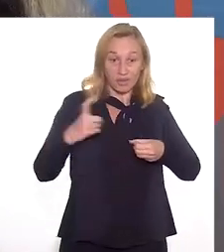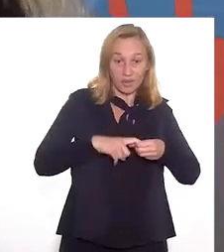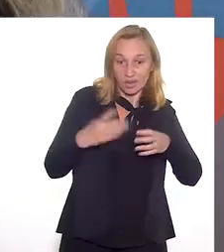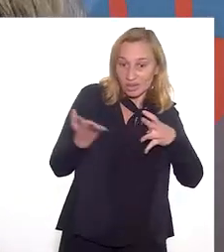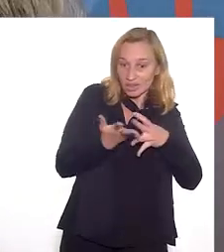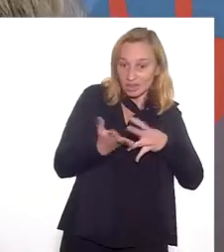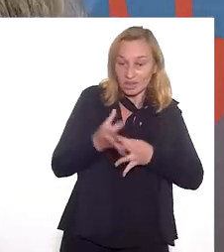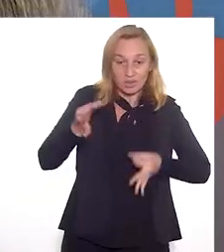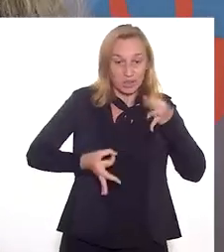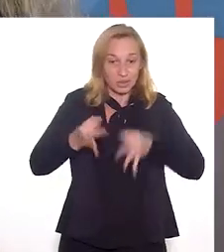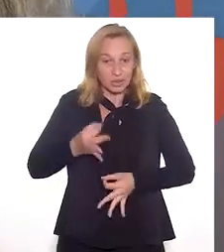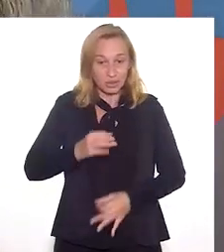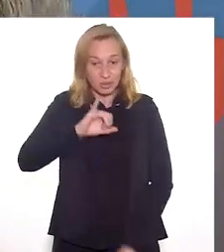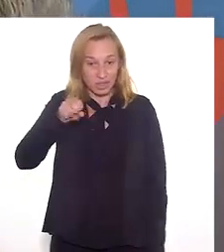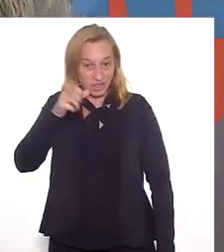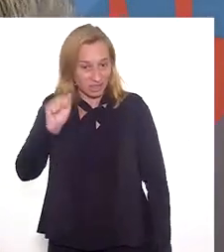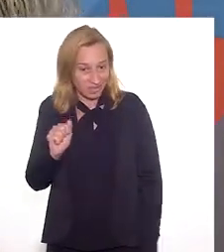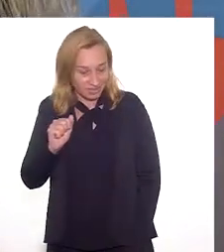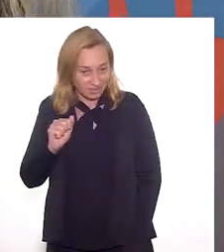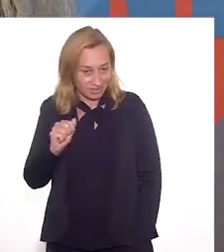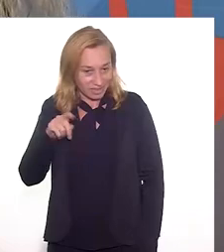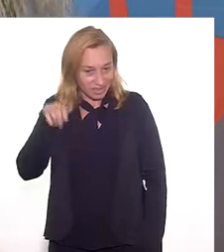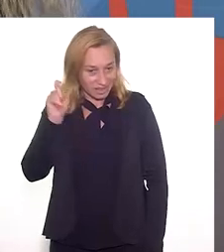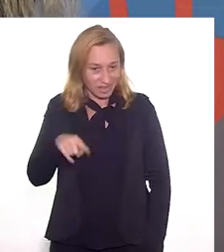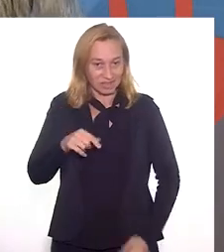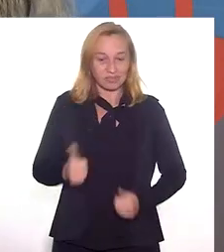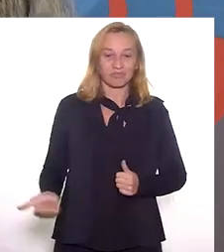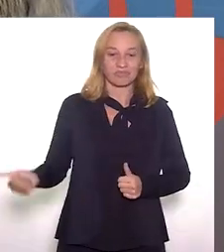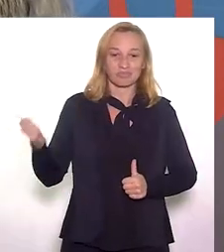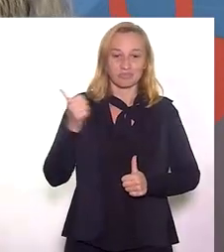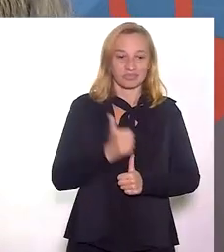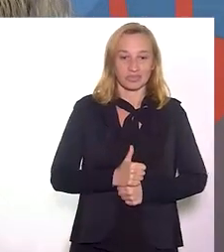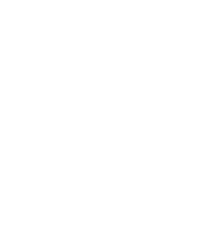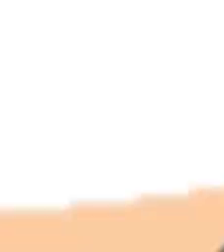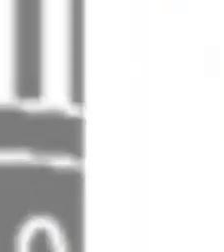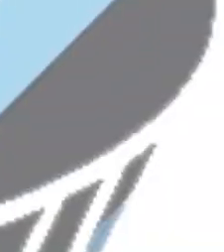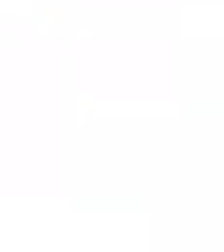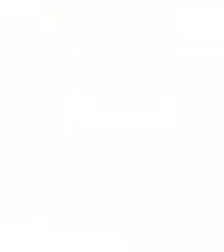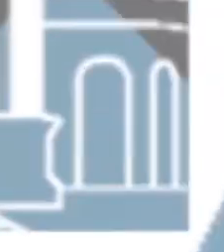eu convido você a ficar conosco na volta do intervalo com a juíza Andréa Pachá.